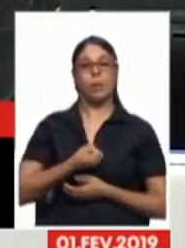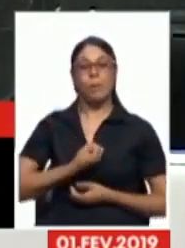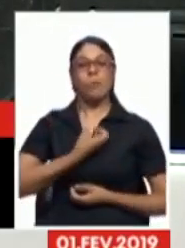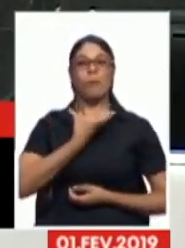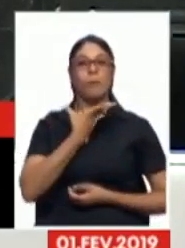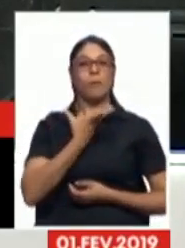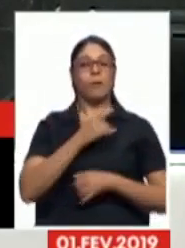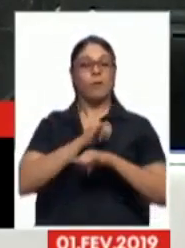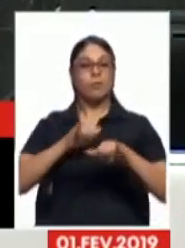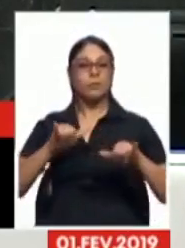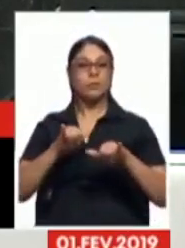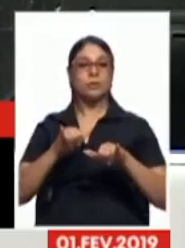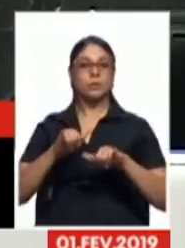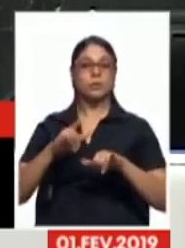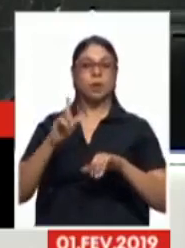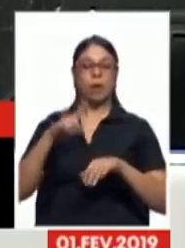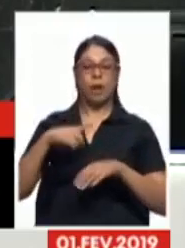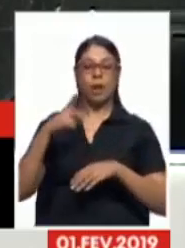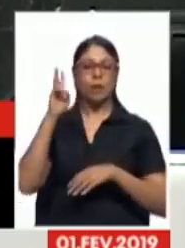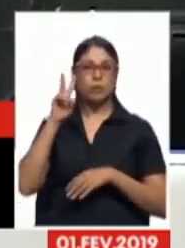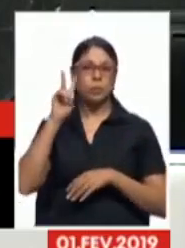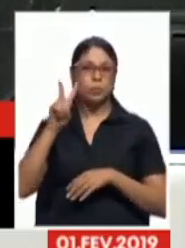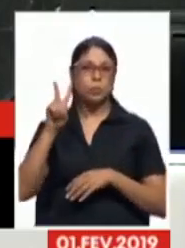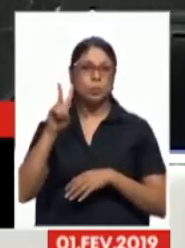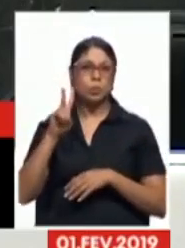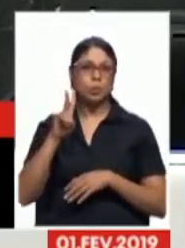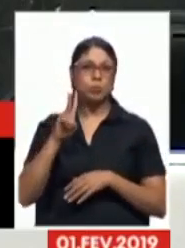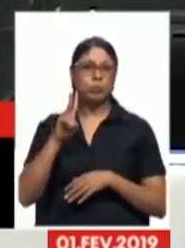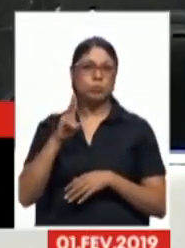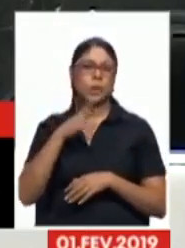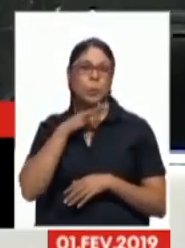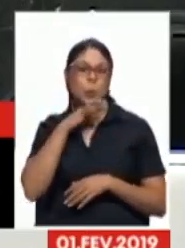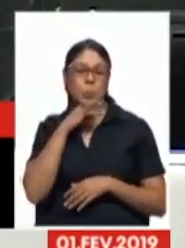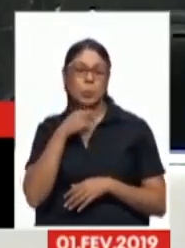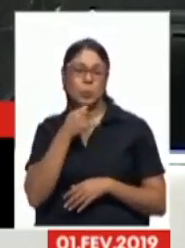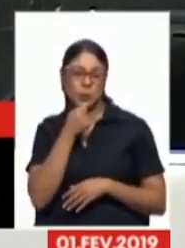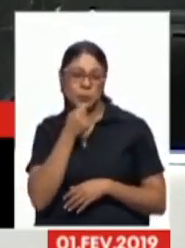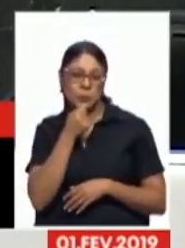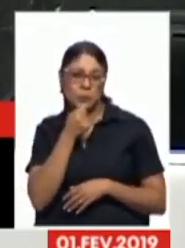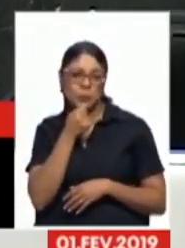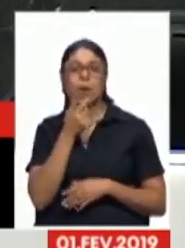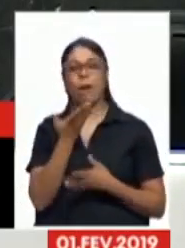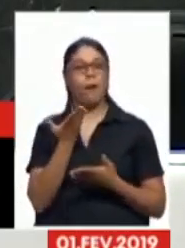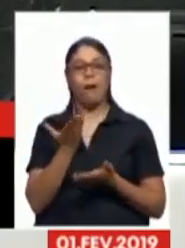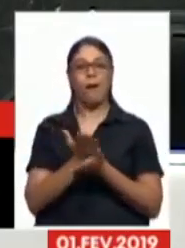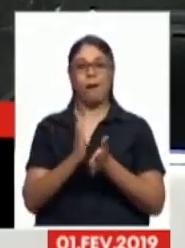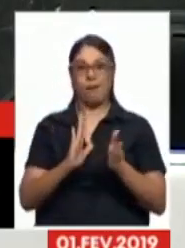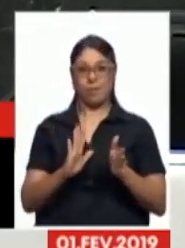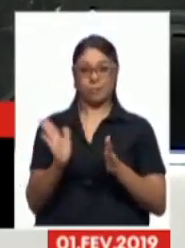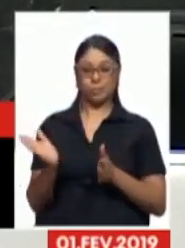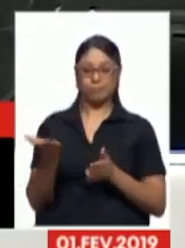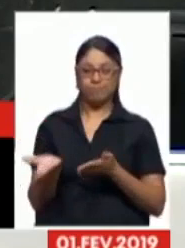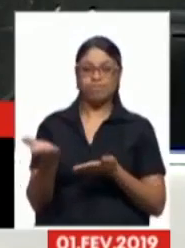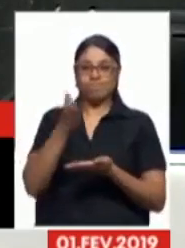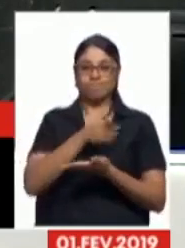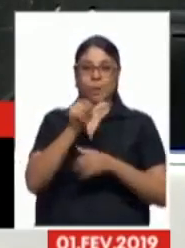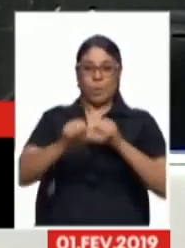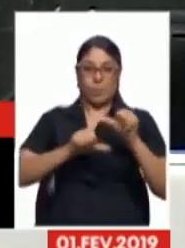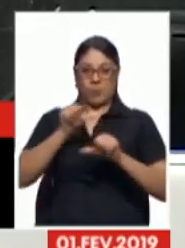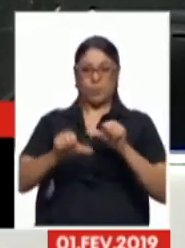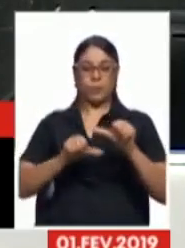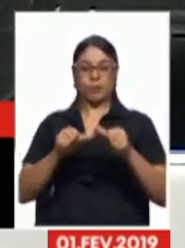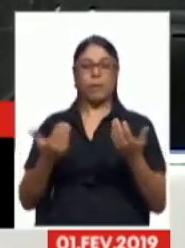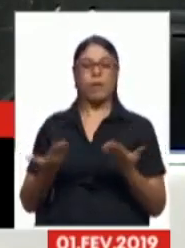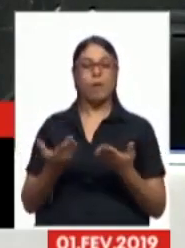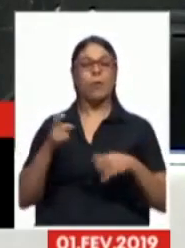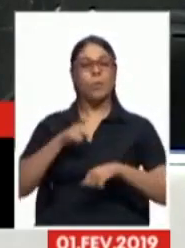páginas infelizes da nossa história foram viradas. O papel do legislativo, como suporte para a estabilidade